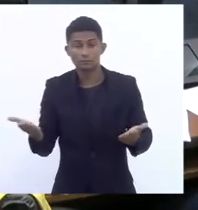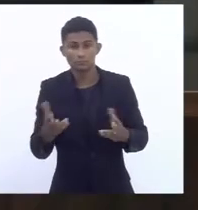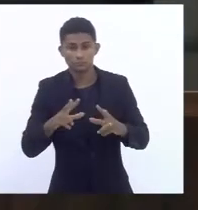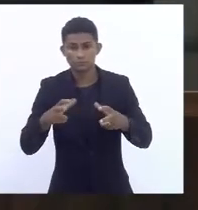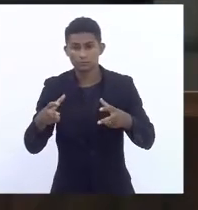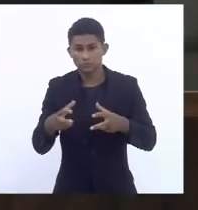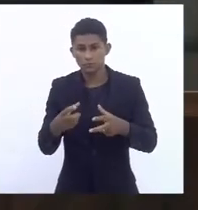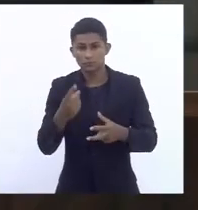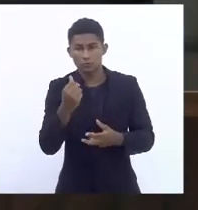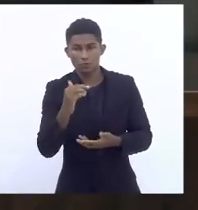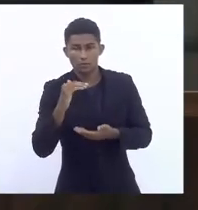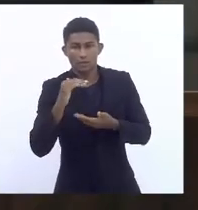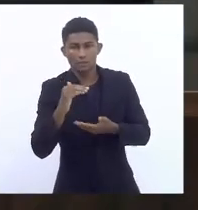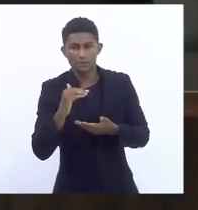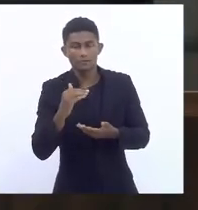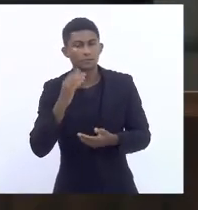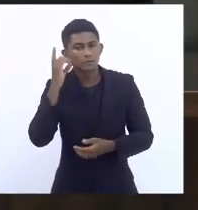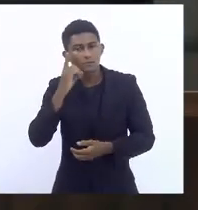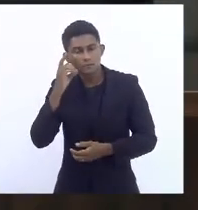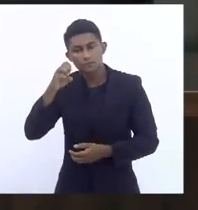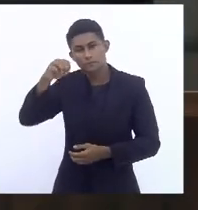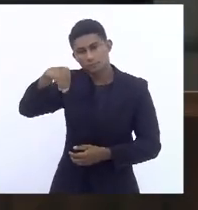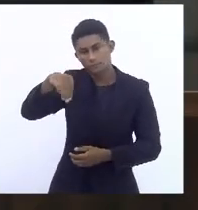de Orçamento, deputado Márcio Canella.